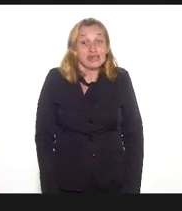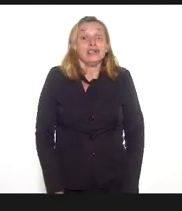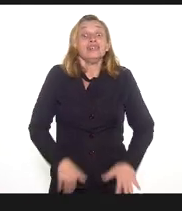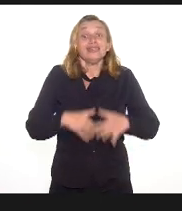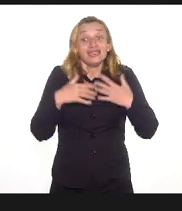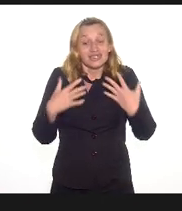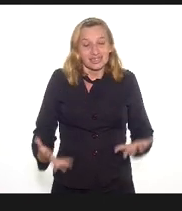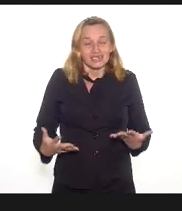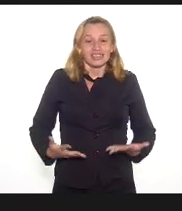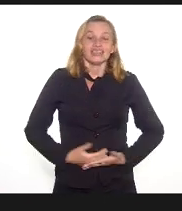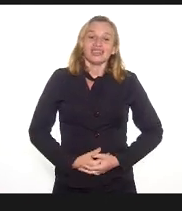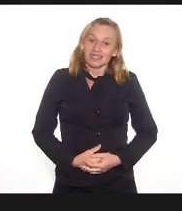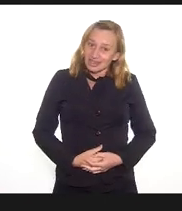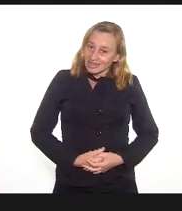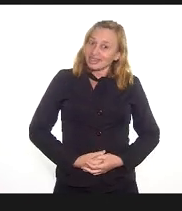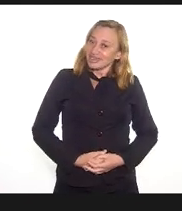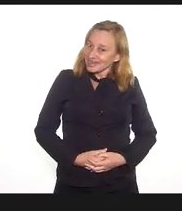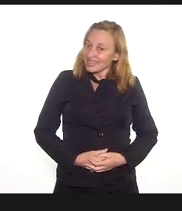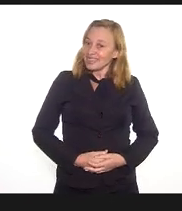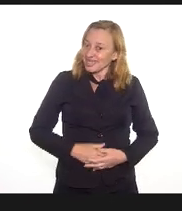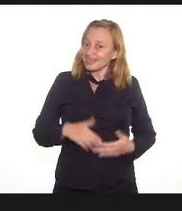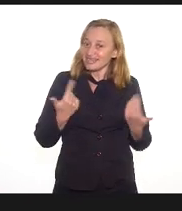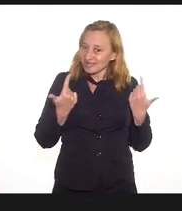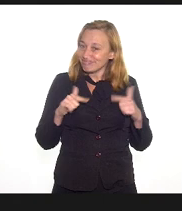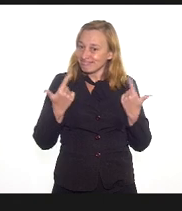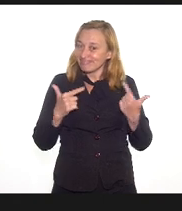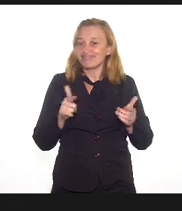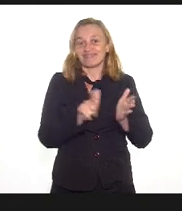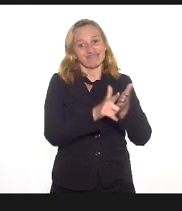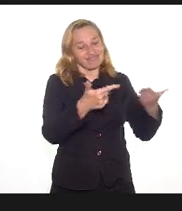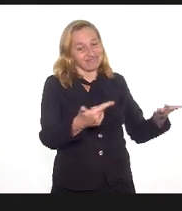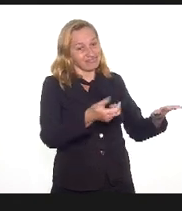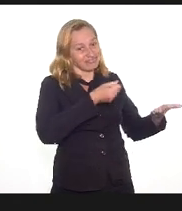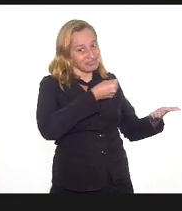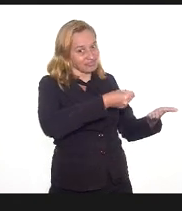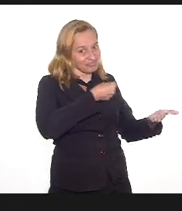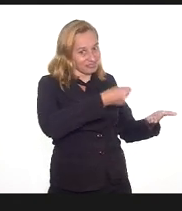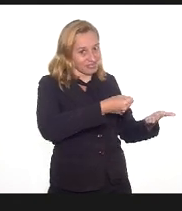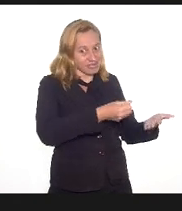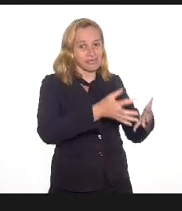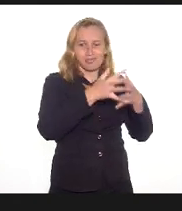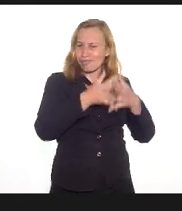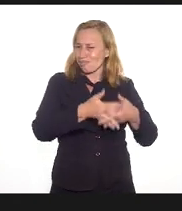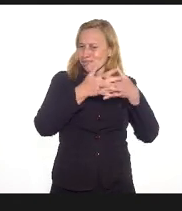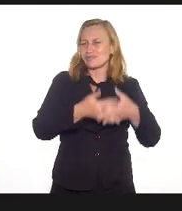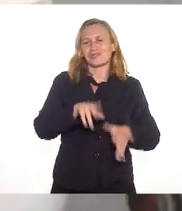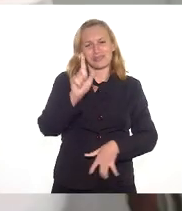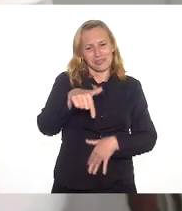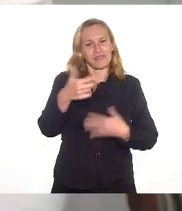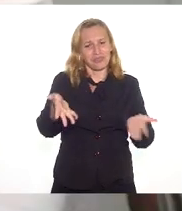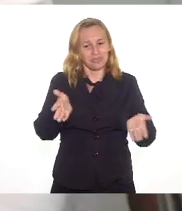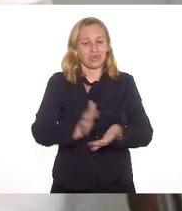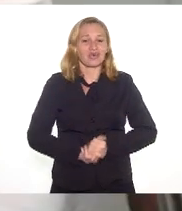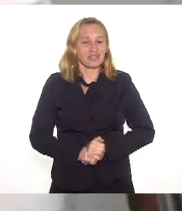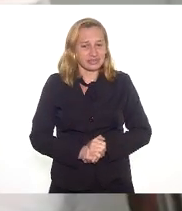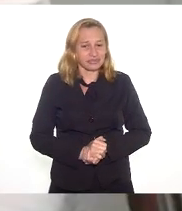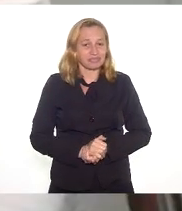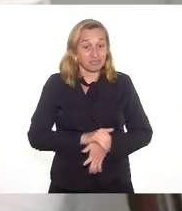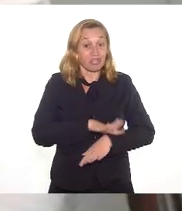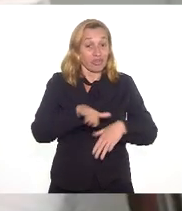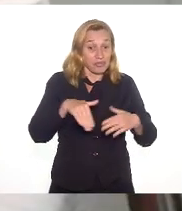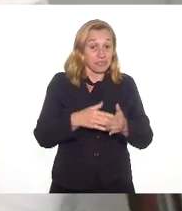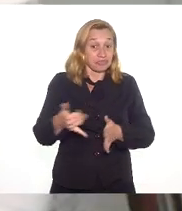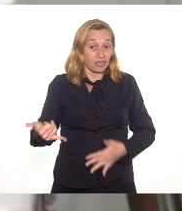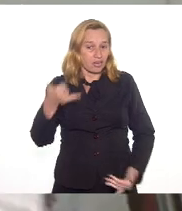esse fato está virando um gracejo já nas páginas dos jornais e está virando uma bagunça, né? Deputado, porque todo mundo